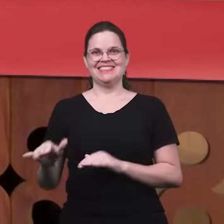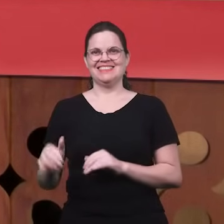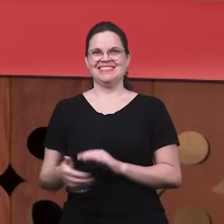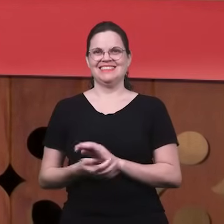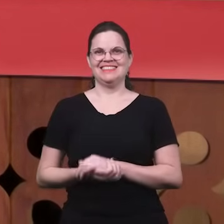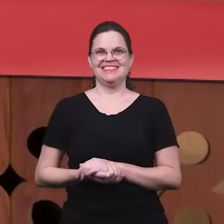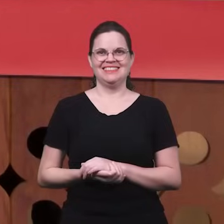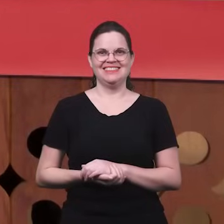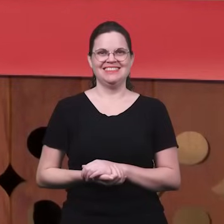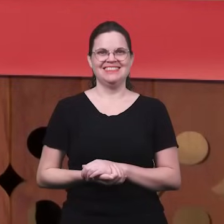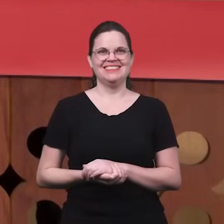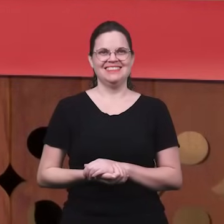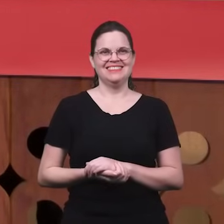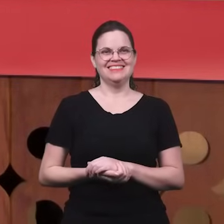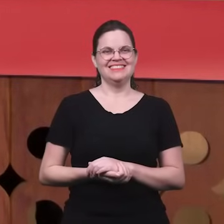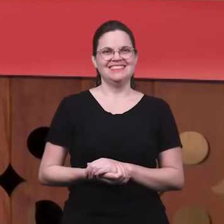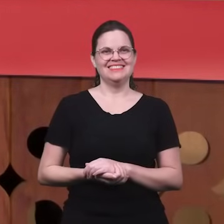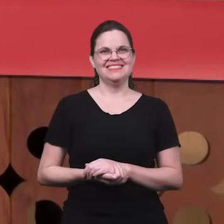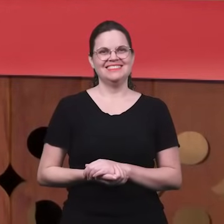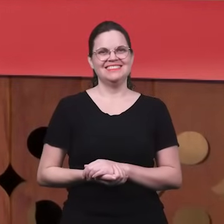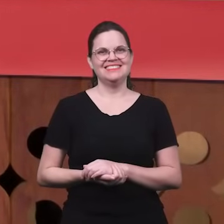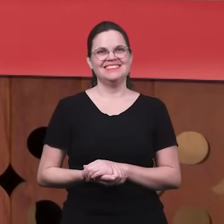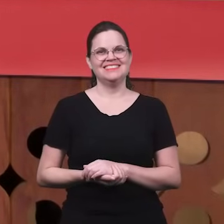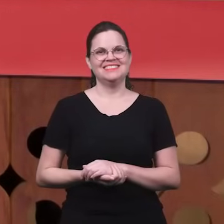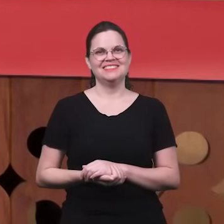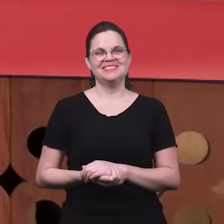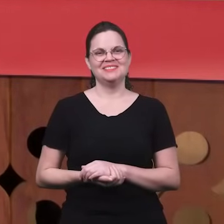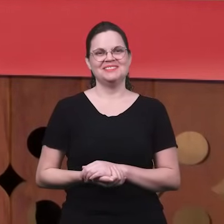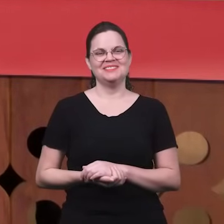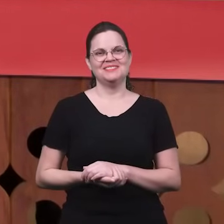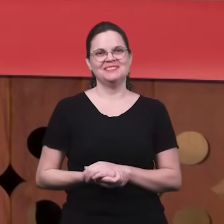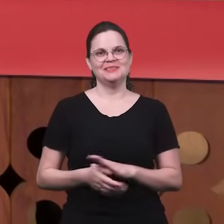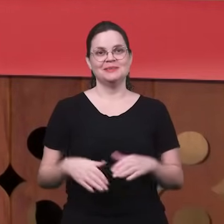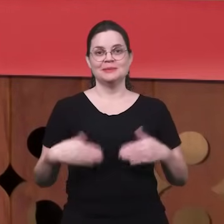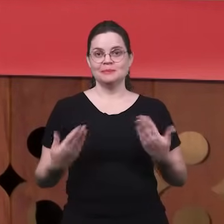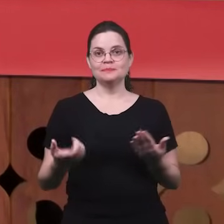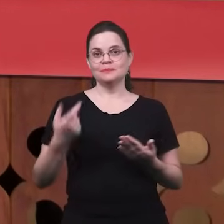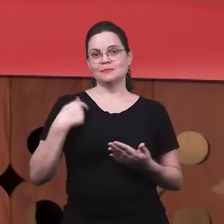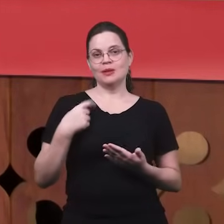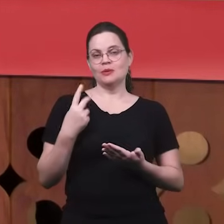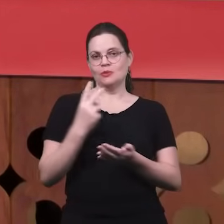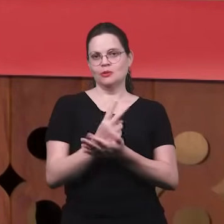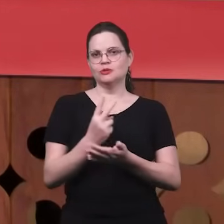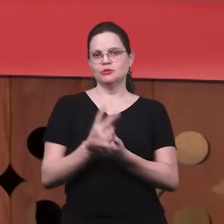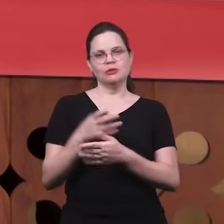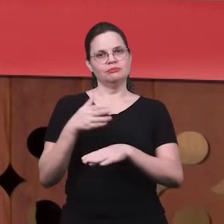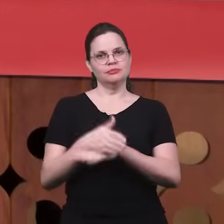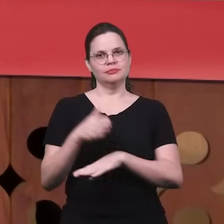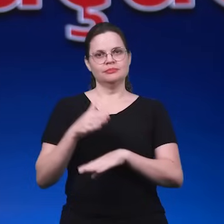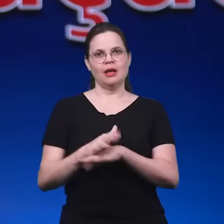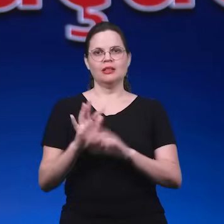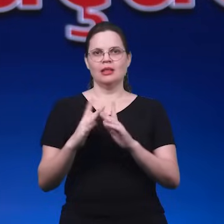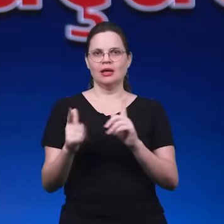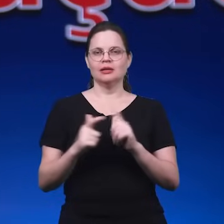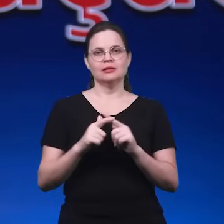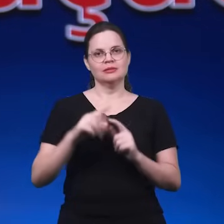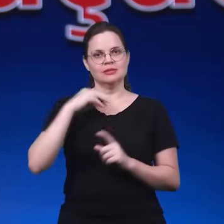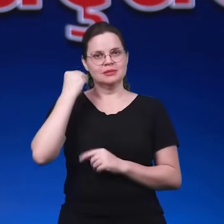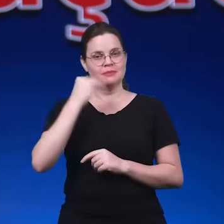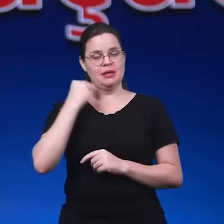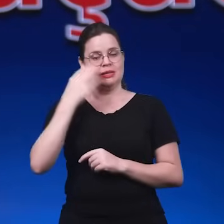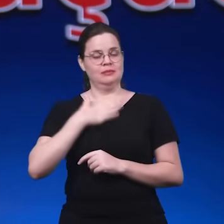É hora de recolher, hein? É isso aí. Então eu continuei, né, a frequentar a igreja, tendo as experiências,